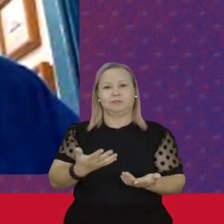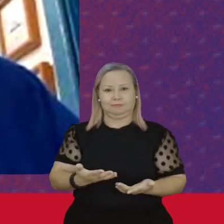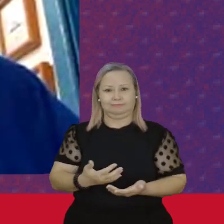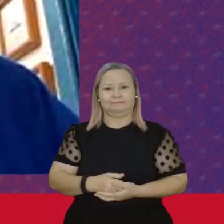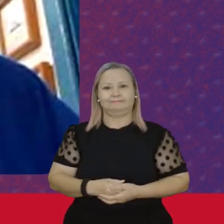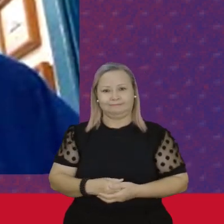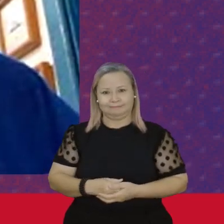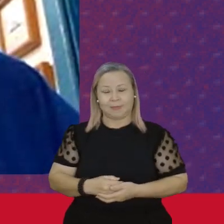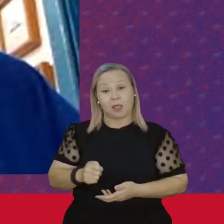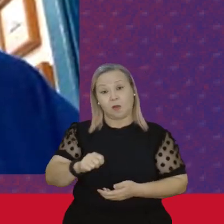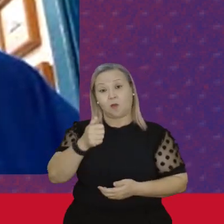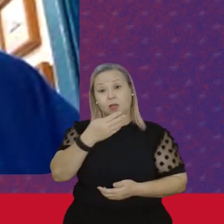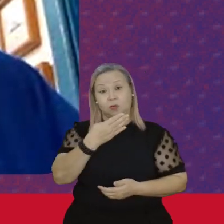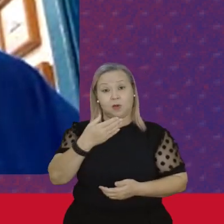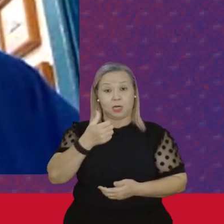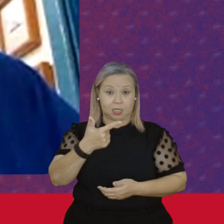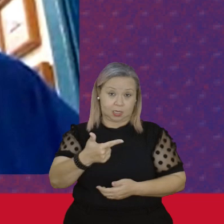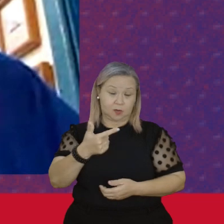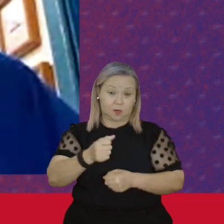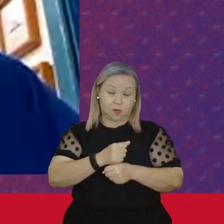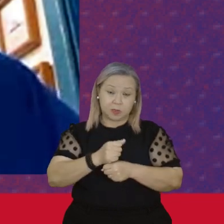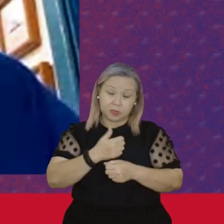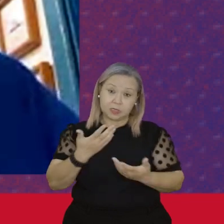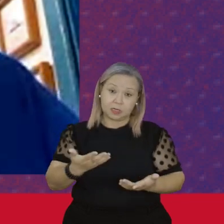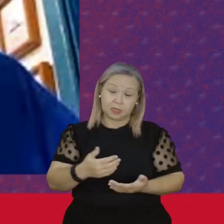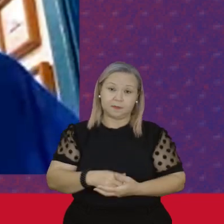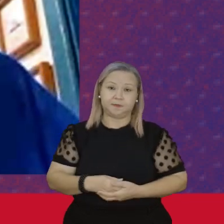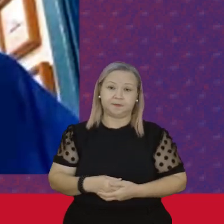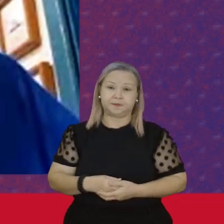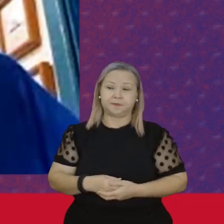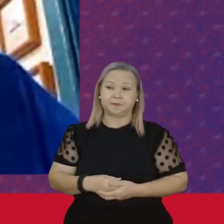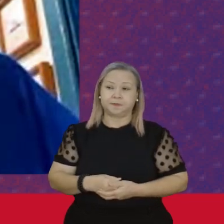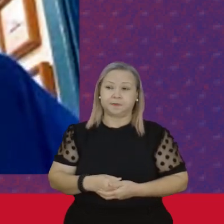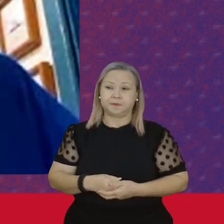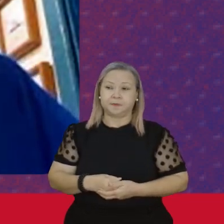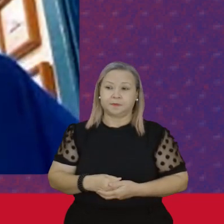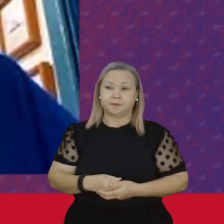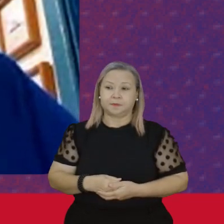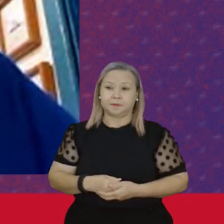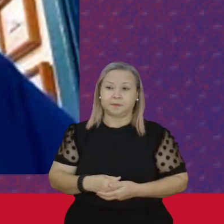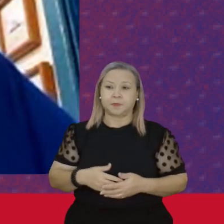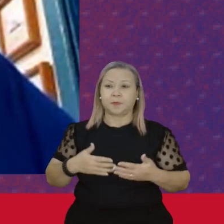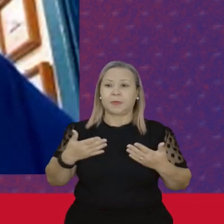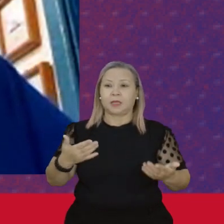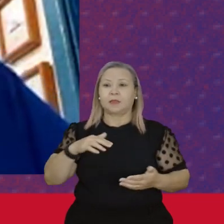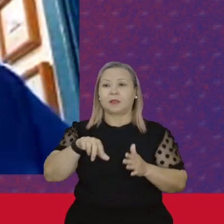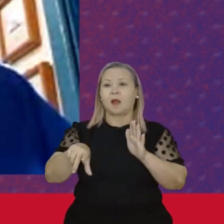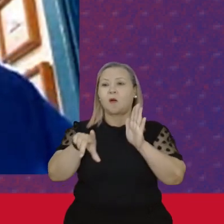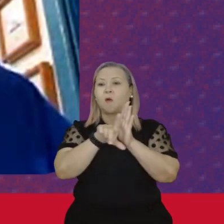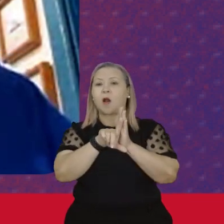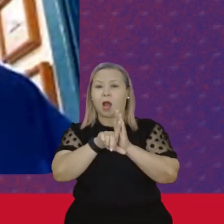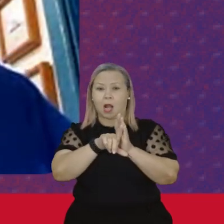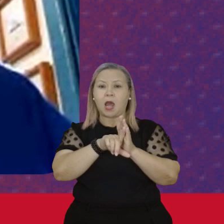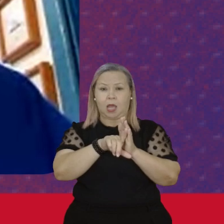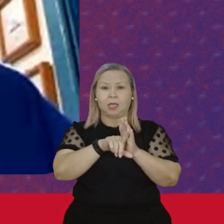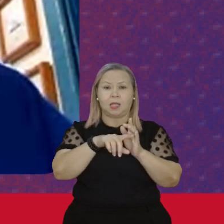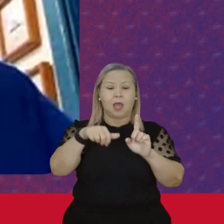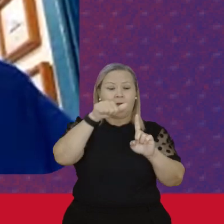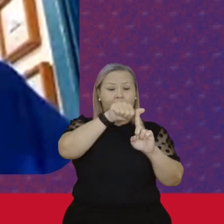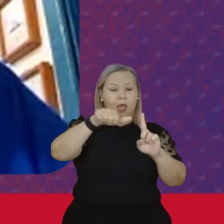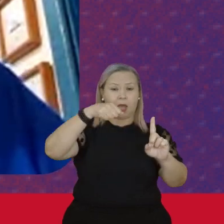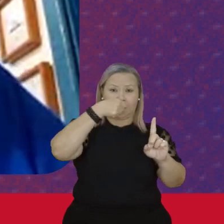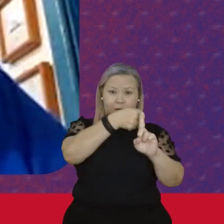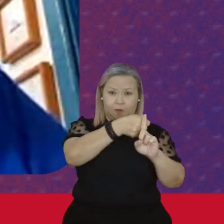anos aí. E só vamos ter a figura do feminicídio, que vai